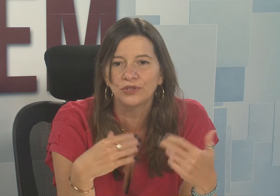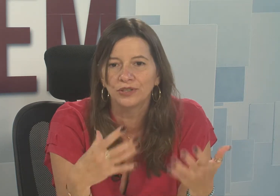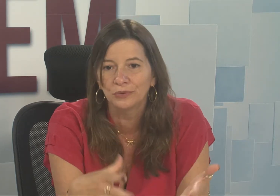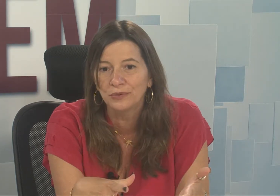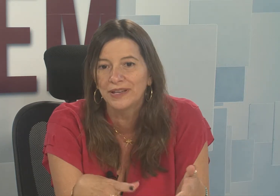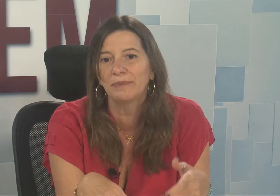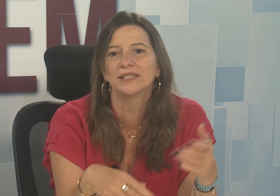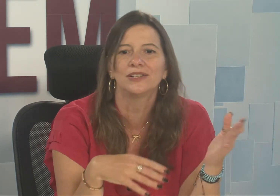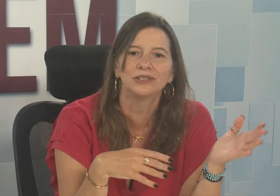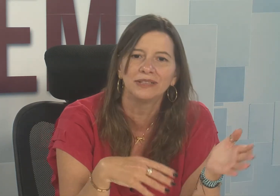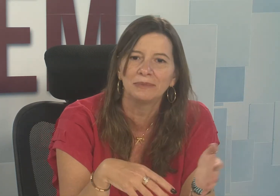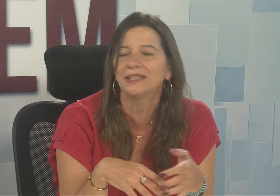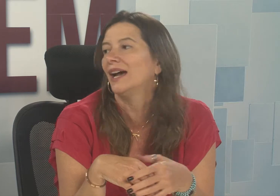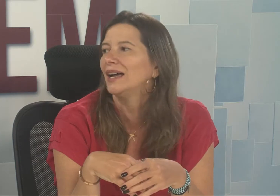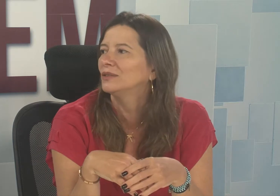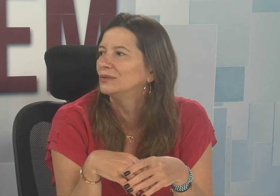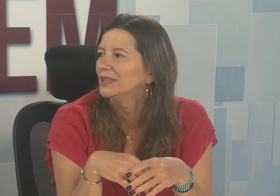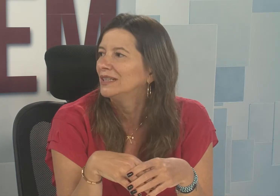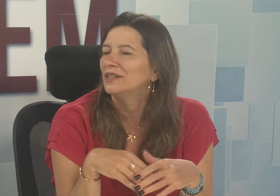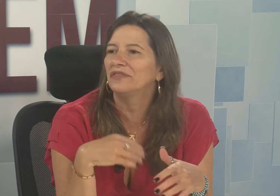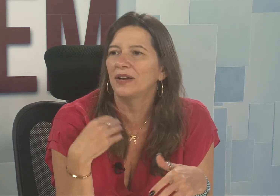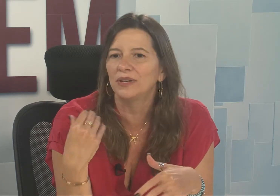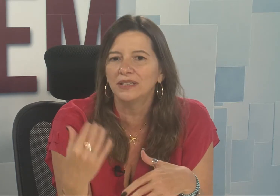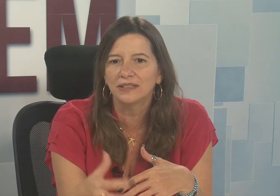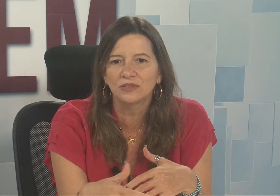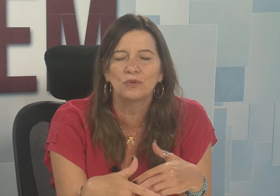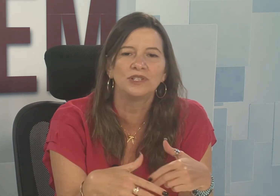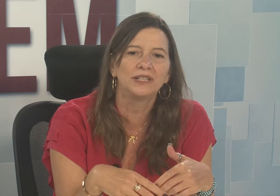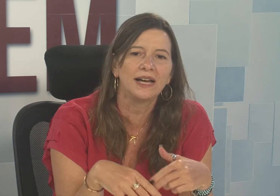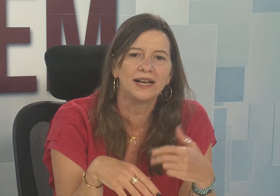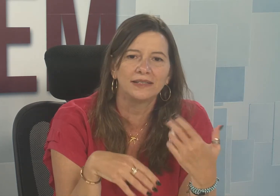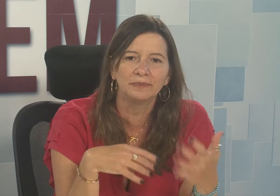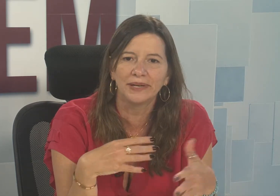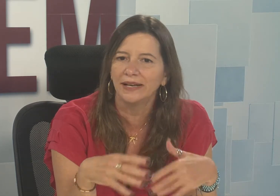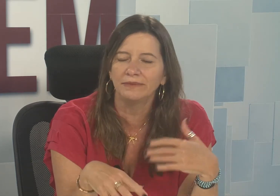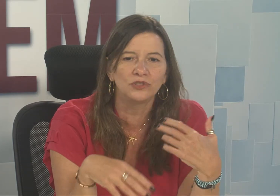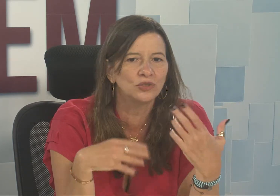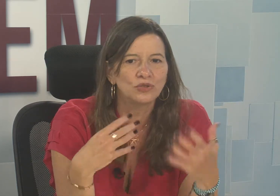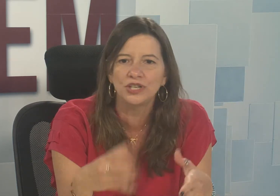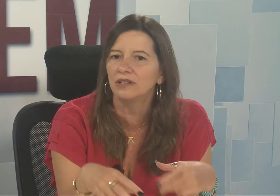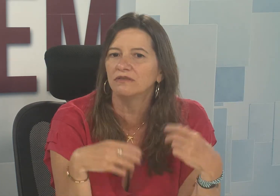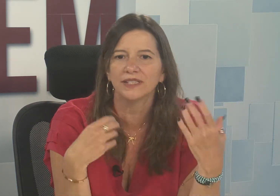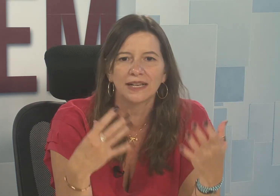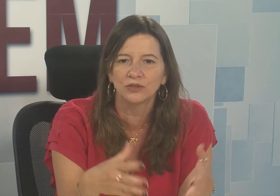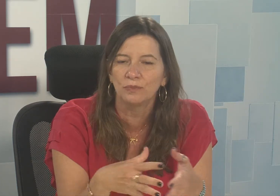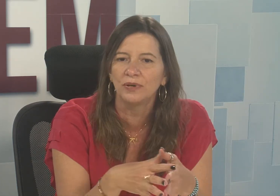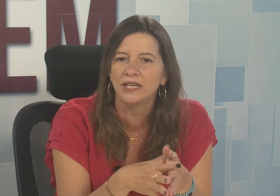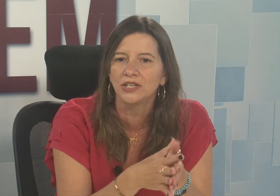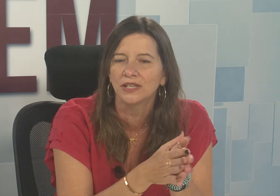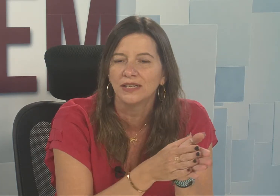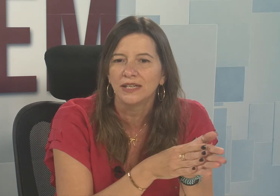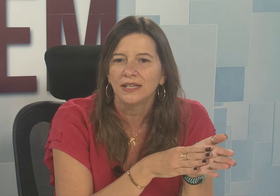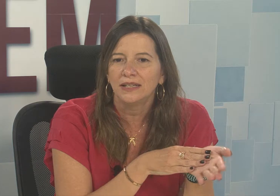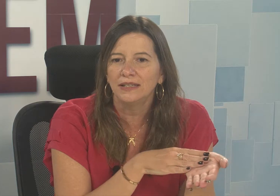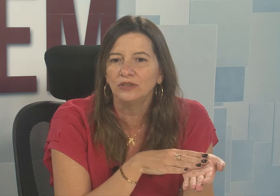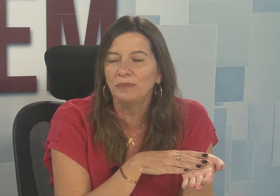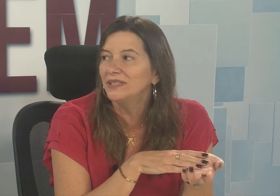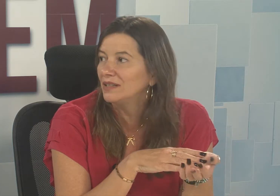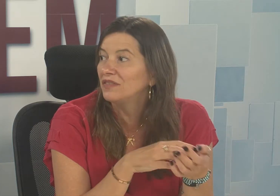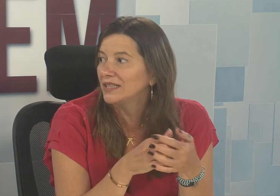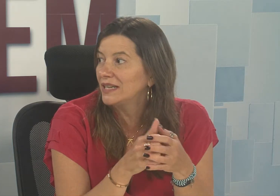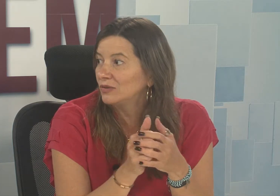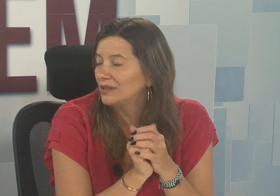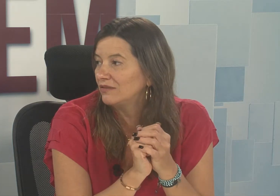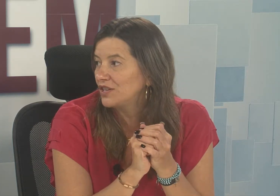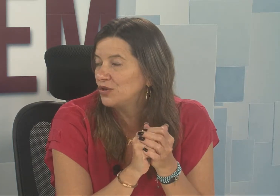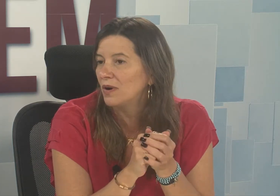que eu continue, apesar de não ter mandato, frequentando as comunidades, para discutir, conversar sobre política. E eu estou pensando